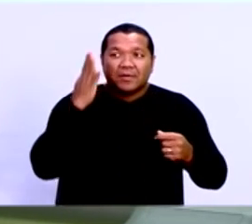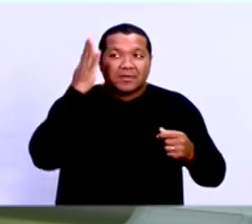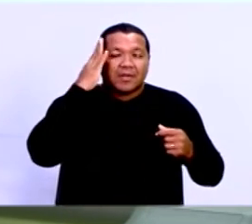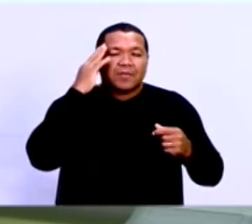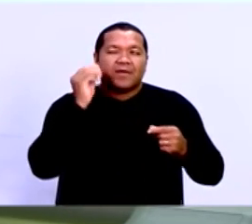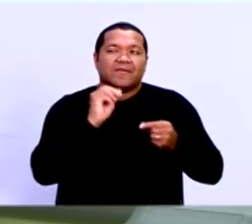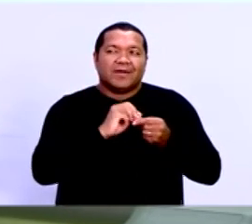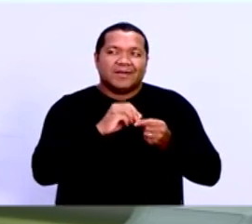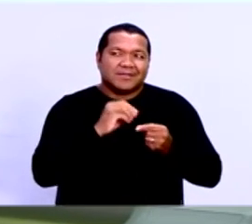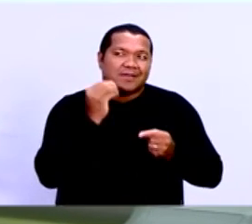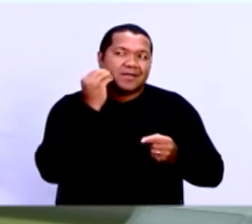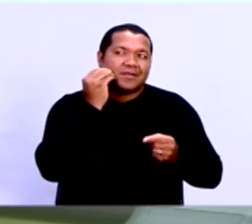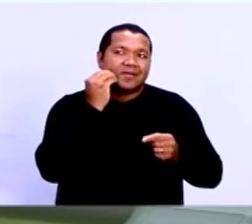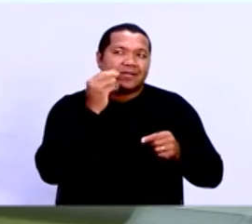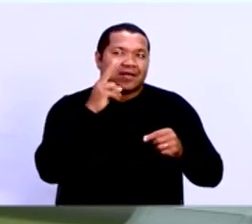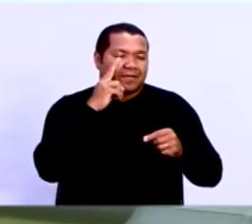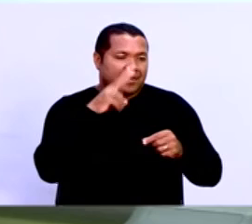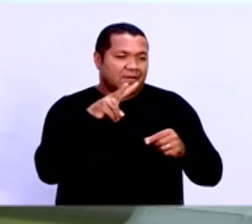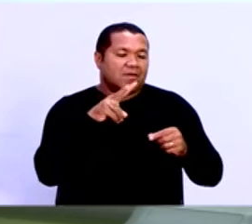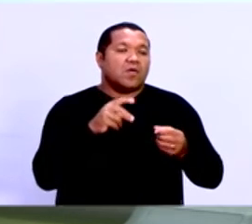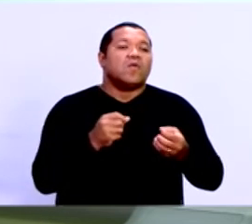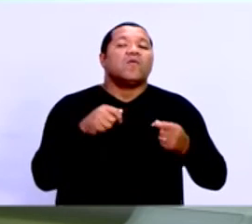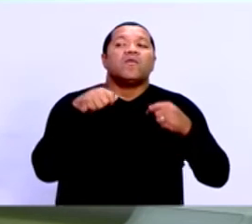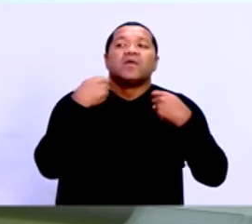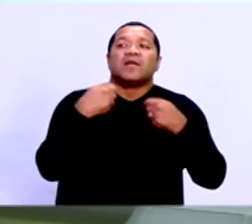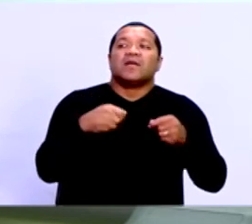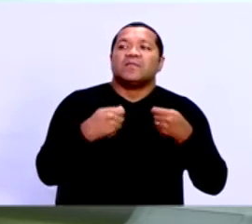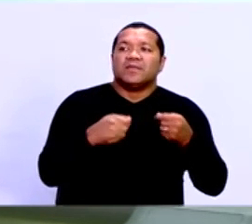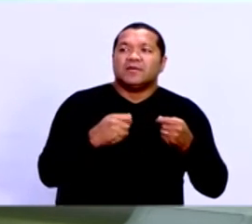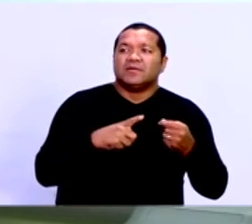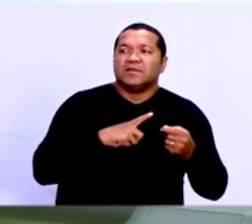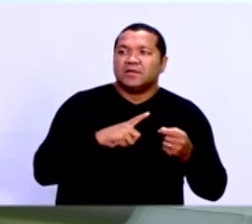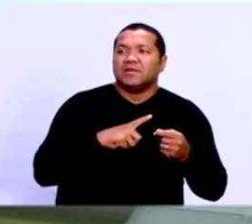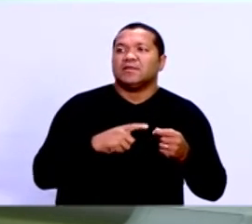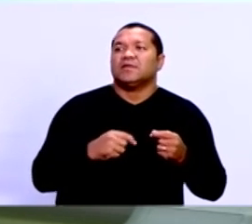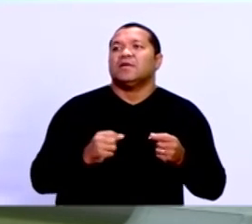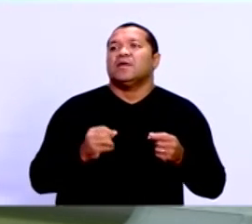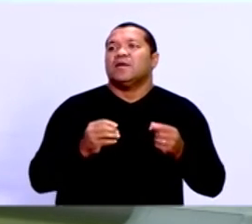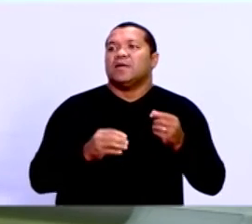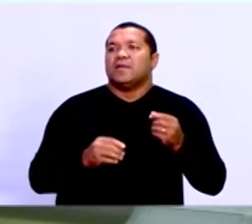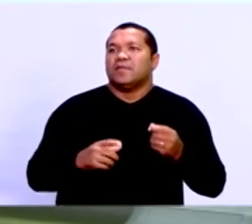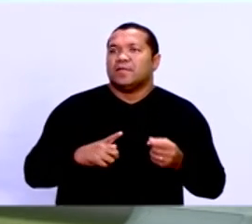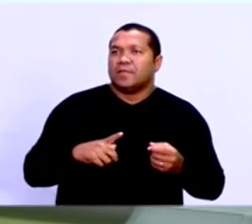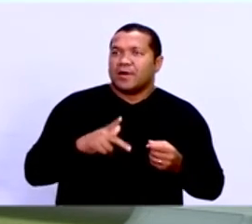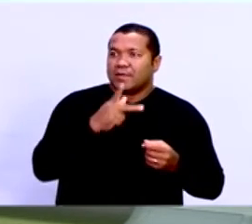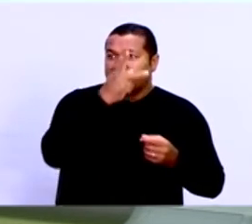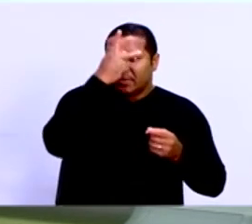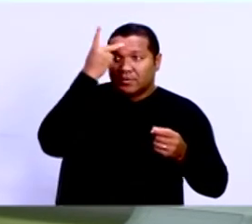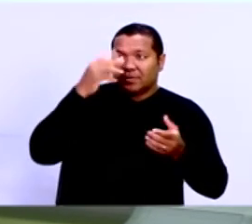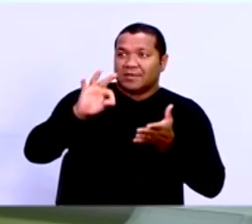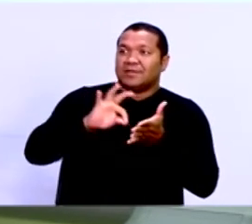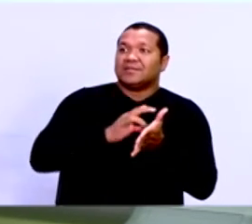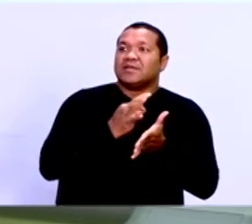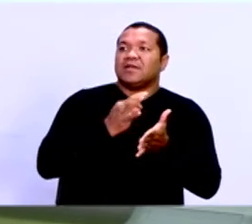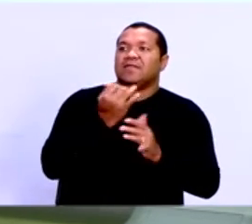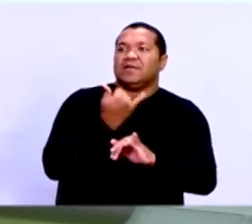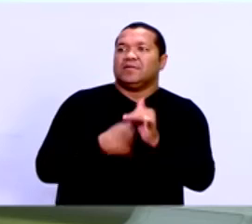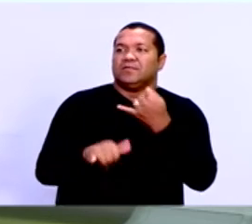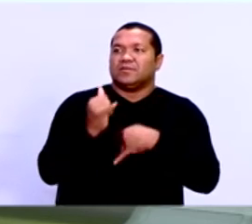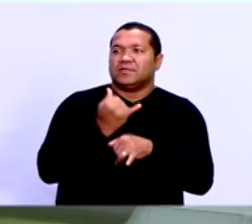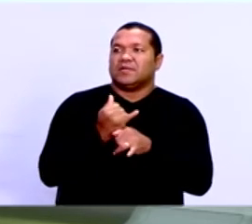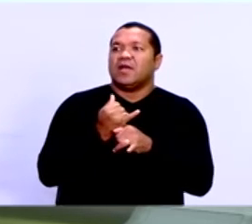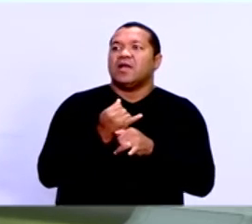efetuar uma compra quais são os dados que serão exigidos para o cliente se cadastrar quantos endereços